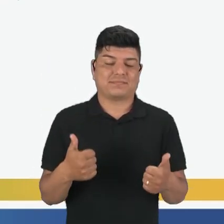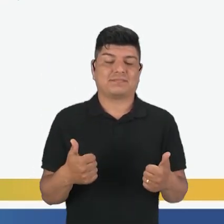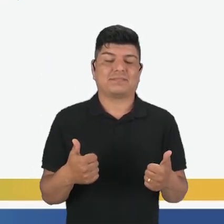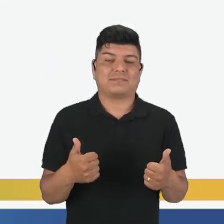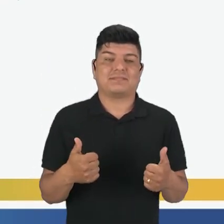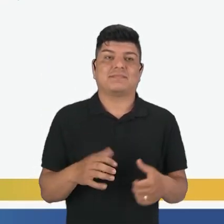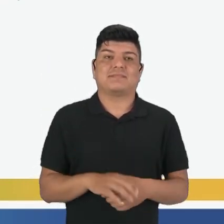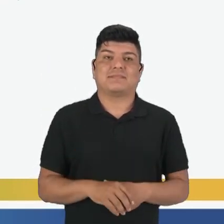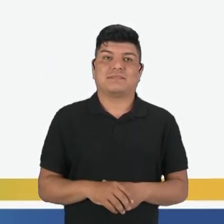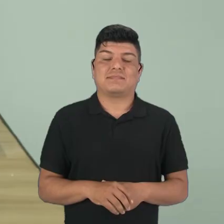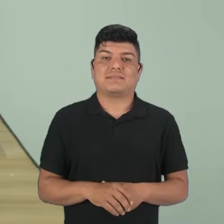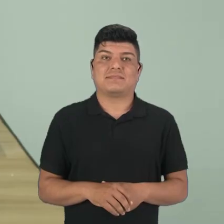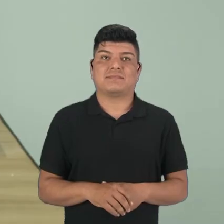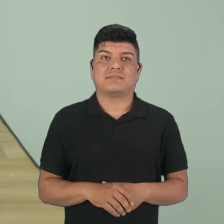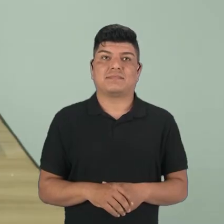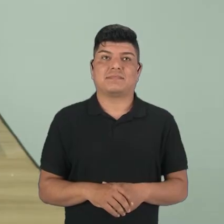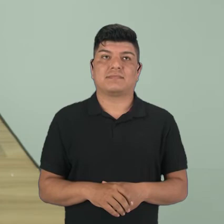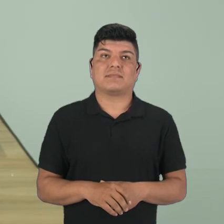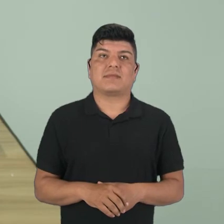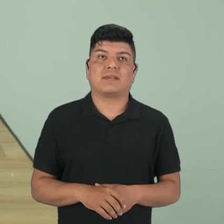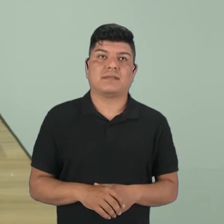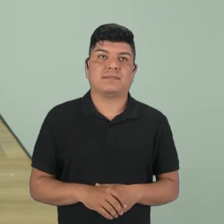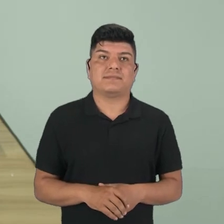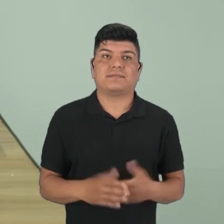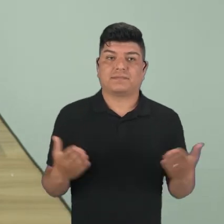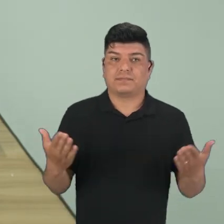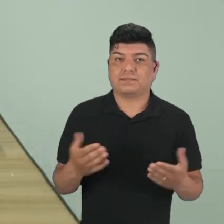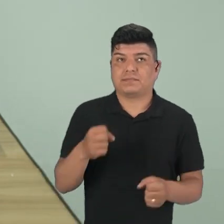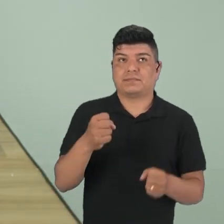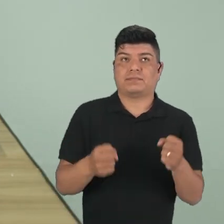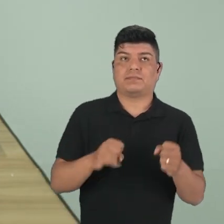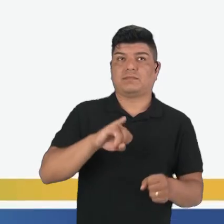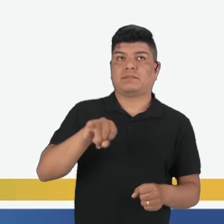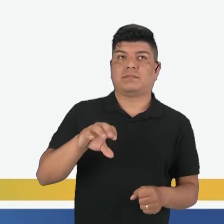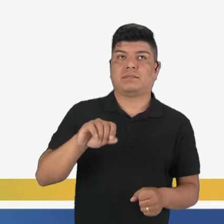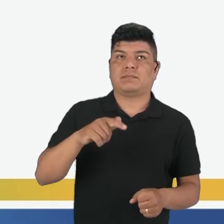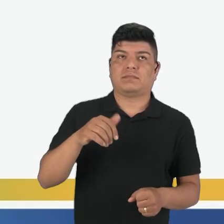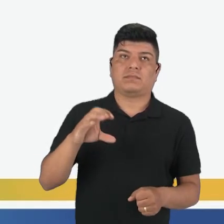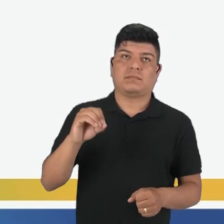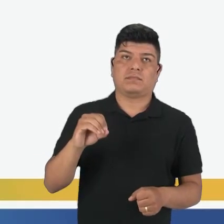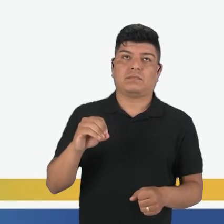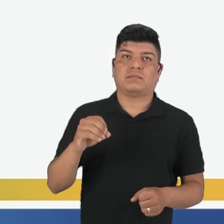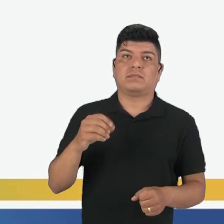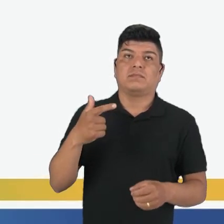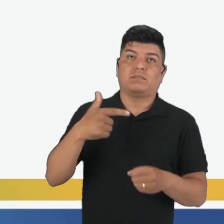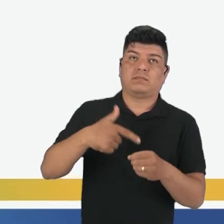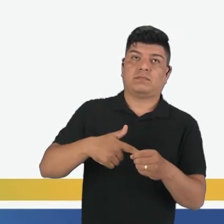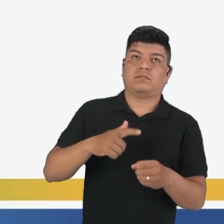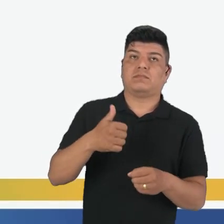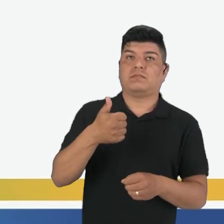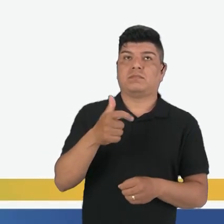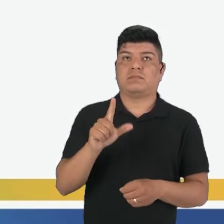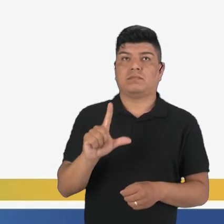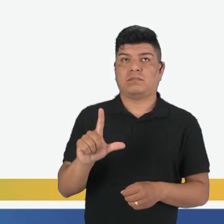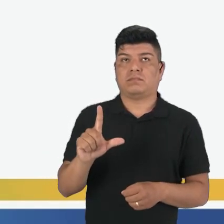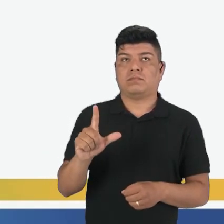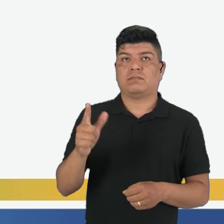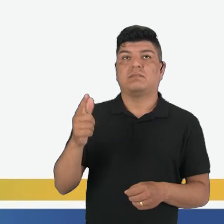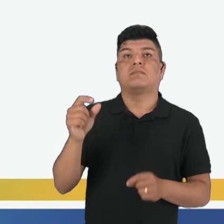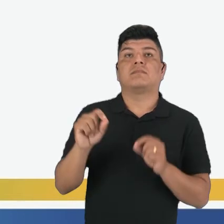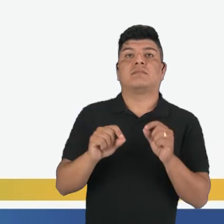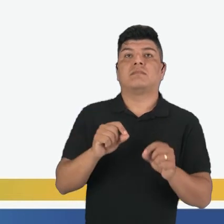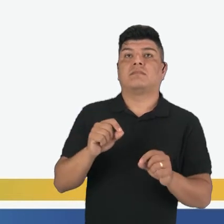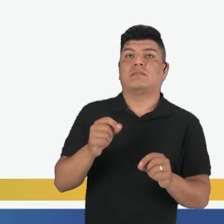Muito bem! E agora, o carro de João consome 1 litro de